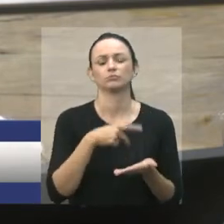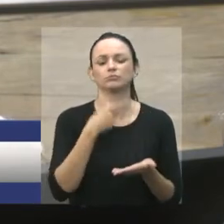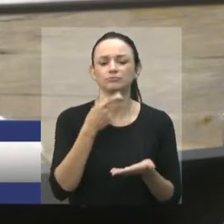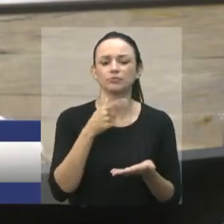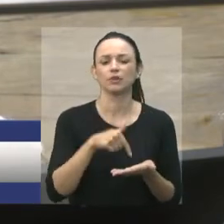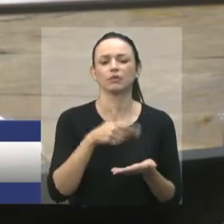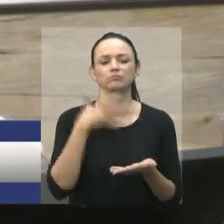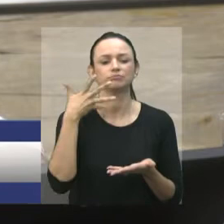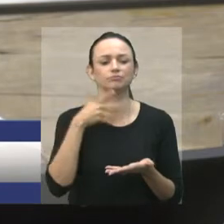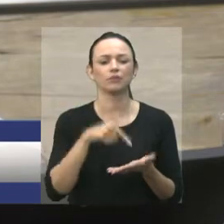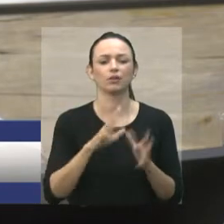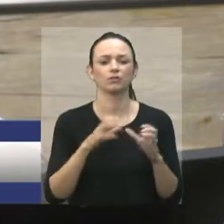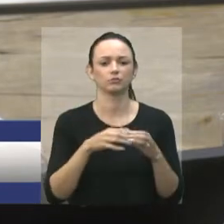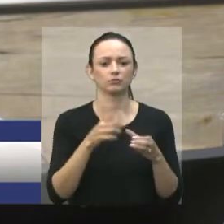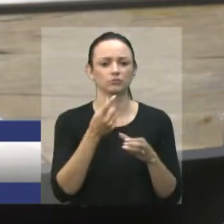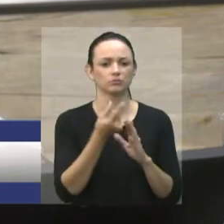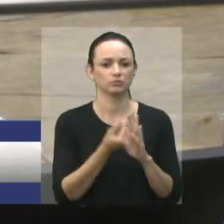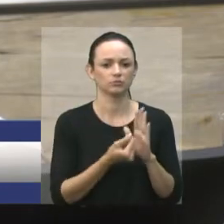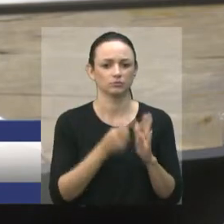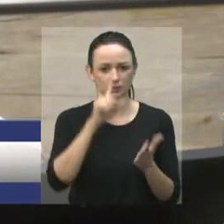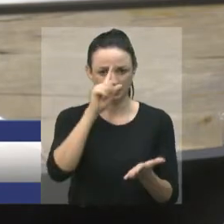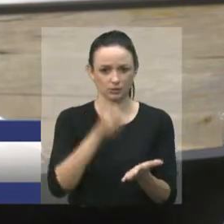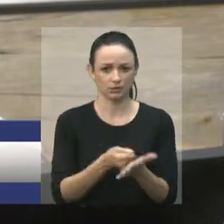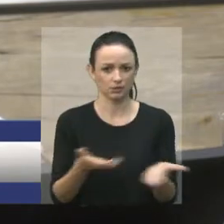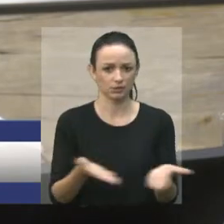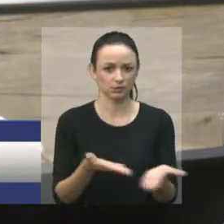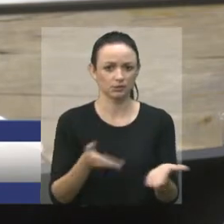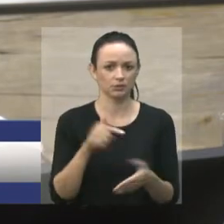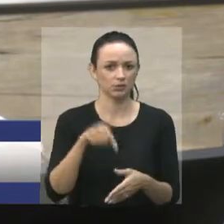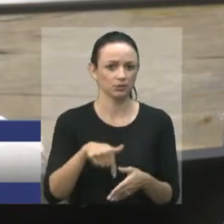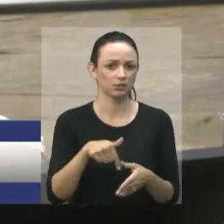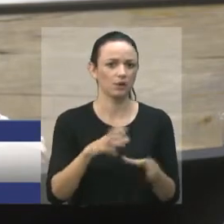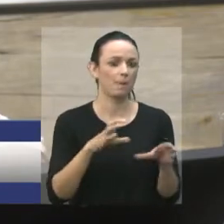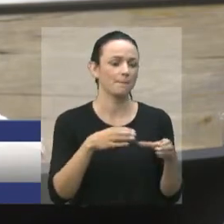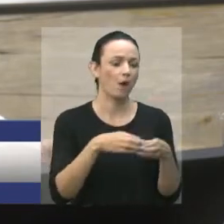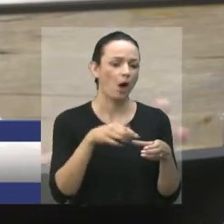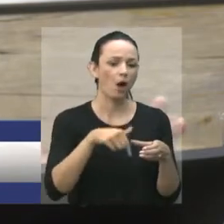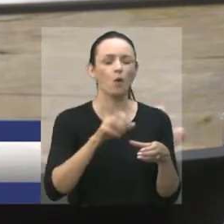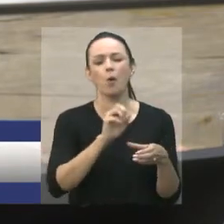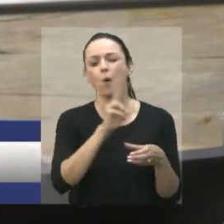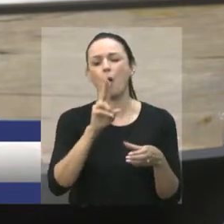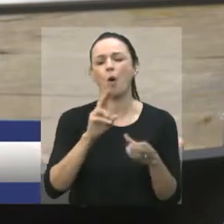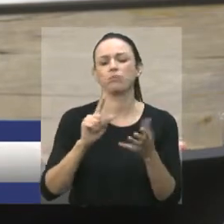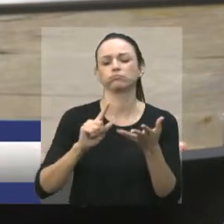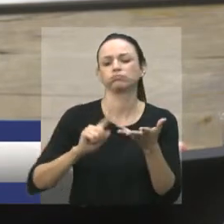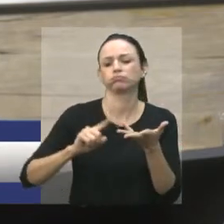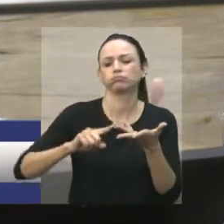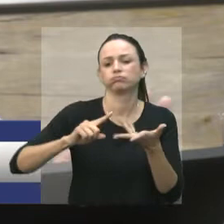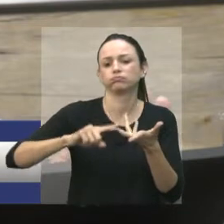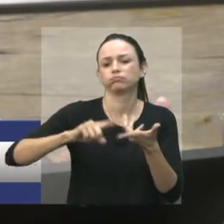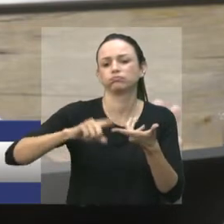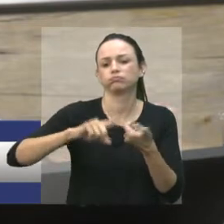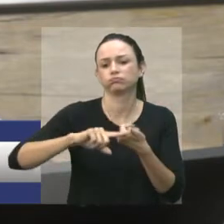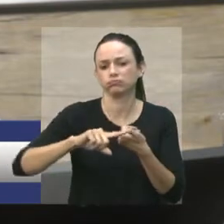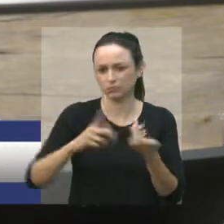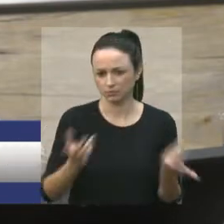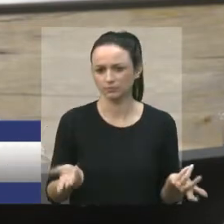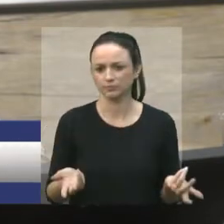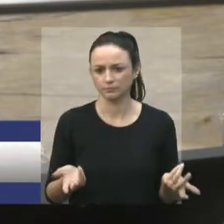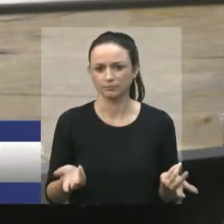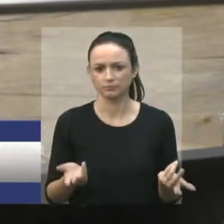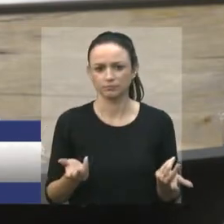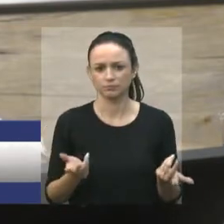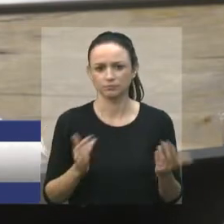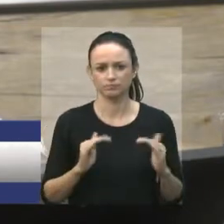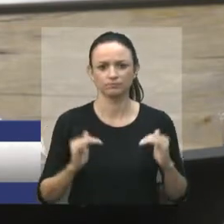comissão de finanças, mas é decidido aqui também, se vai ser votado em bloco ou se vai ser votado individualmente. A soberania